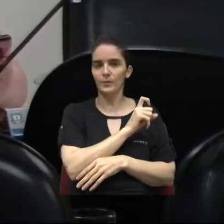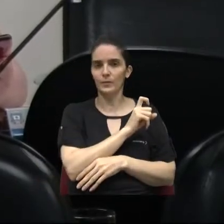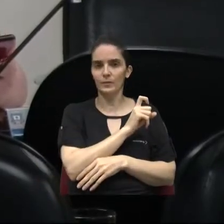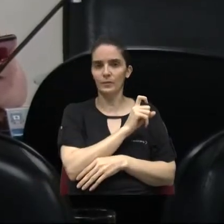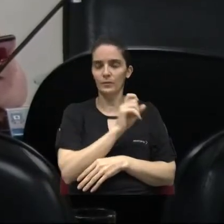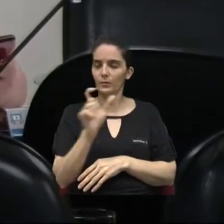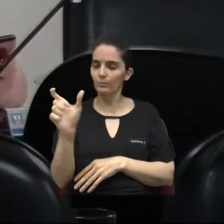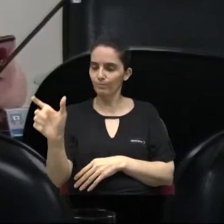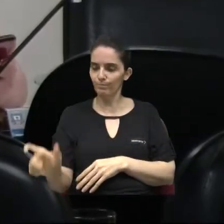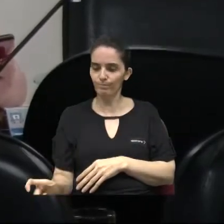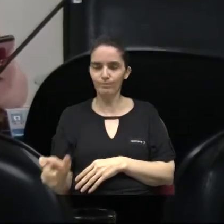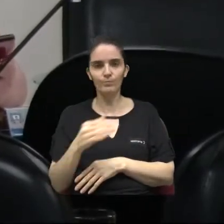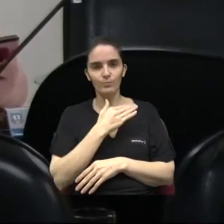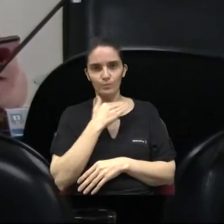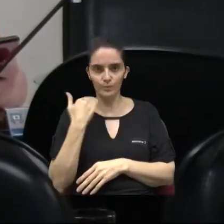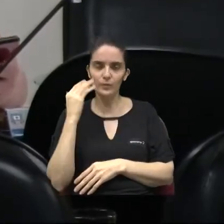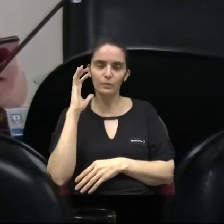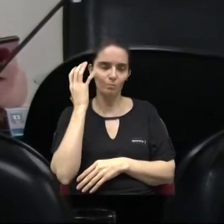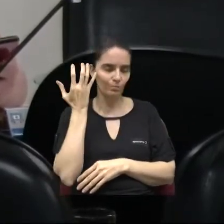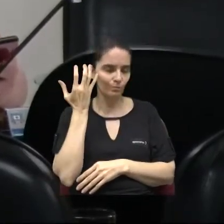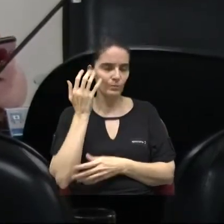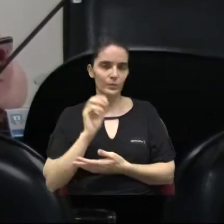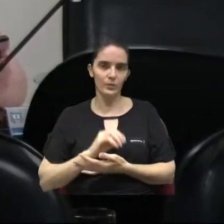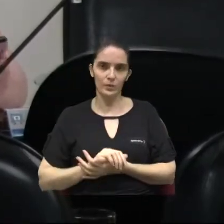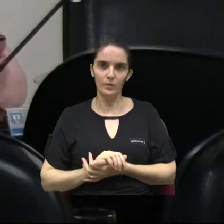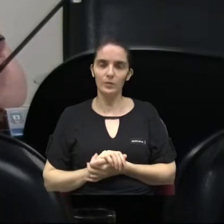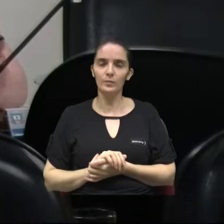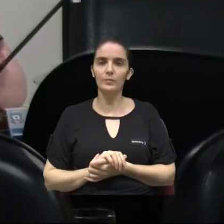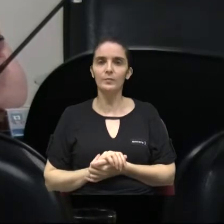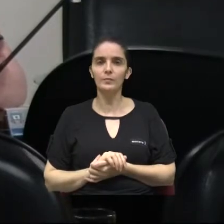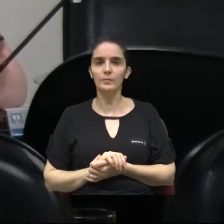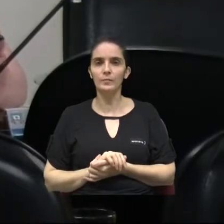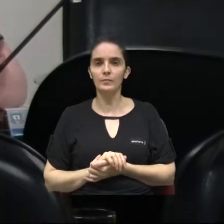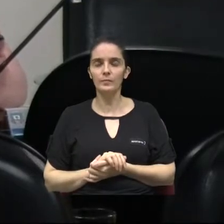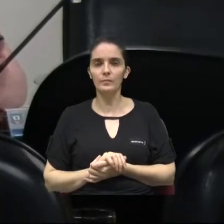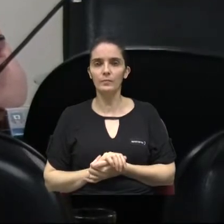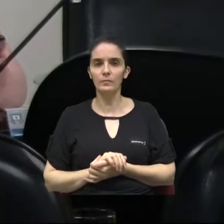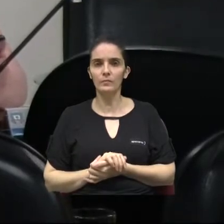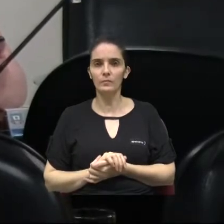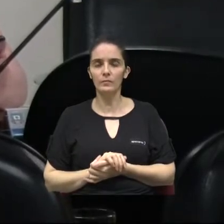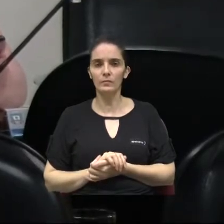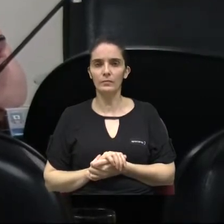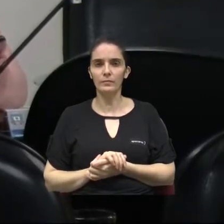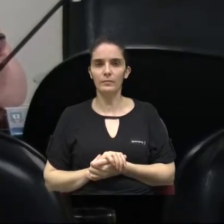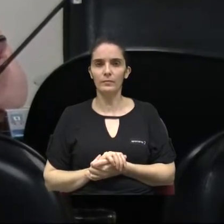Bruna acontecesse de uma forma